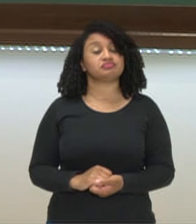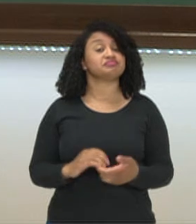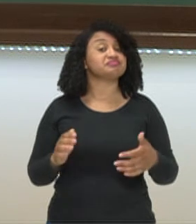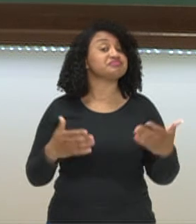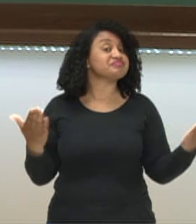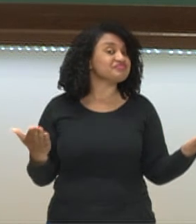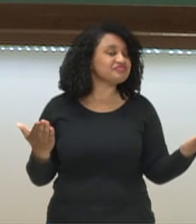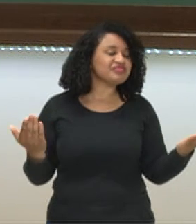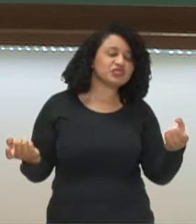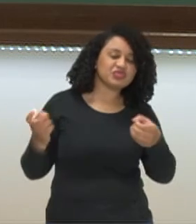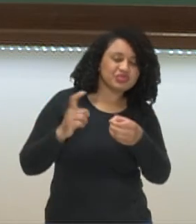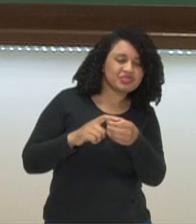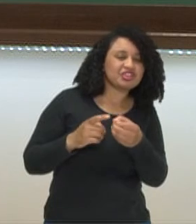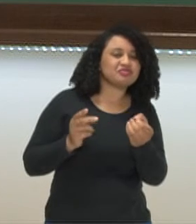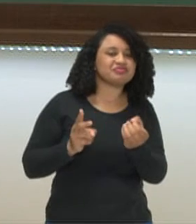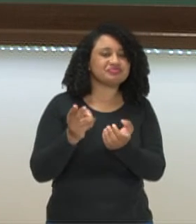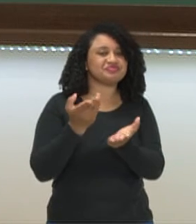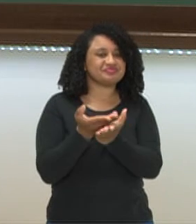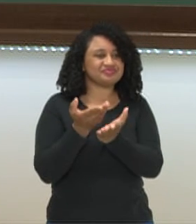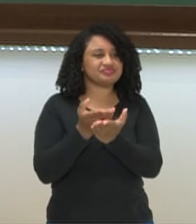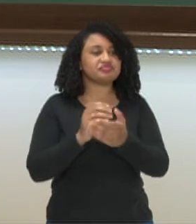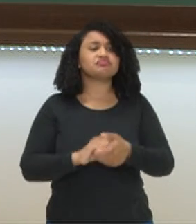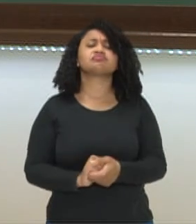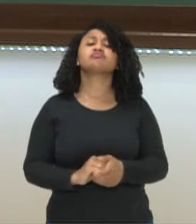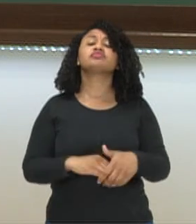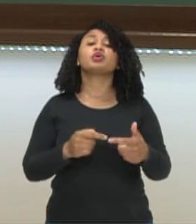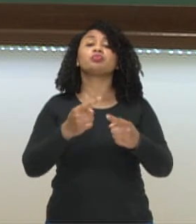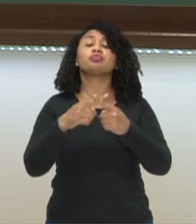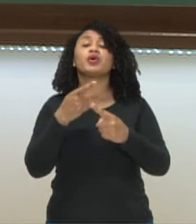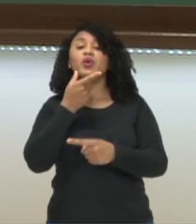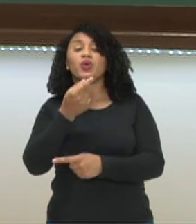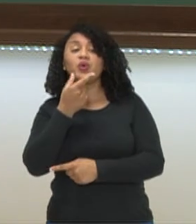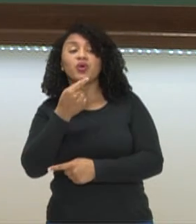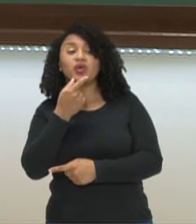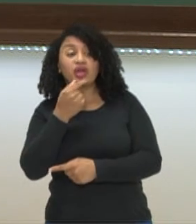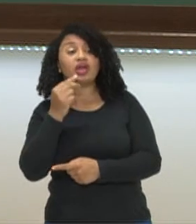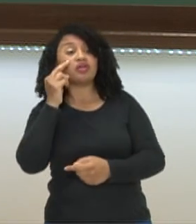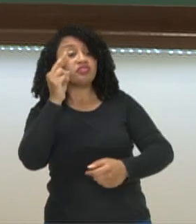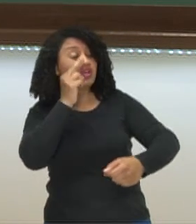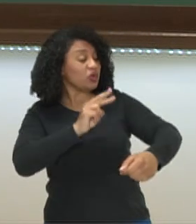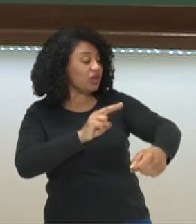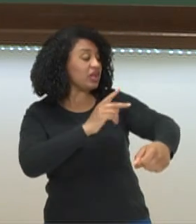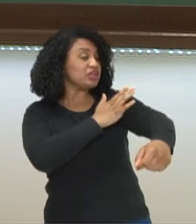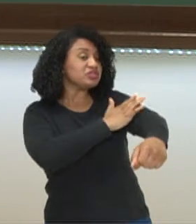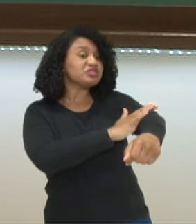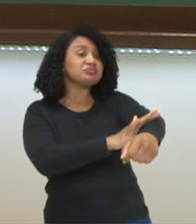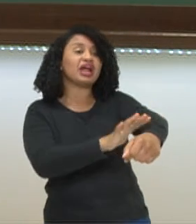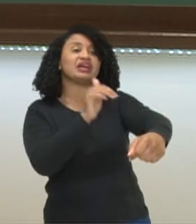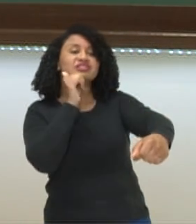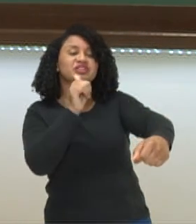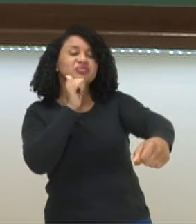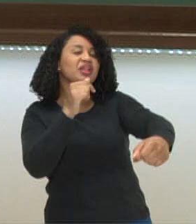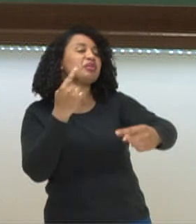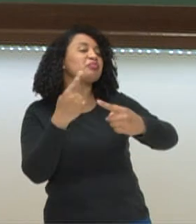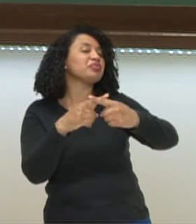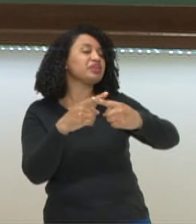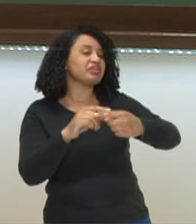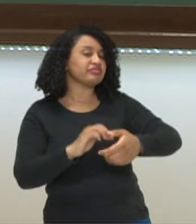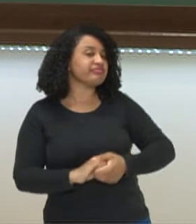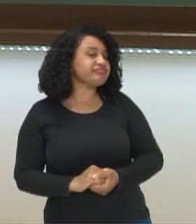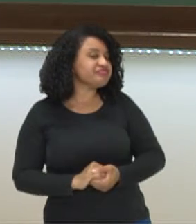Oiê, voltamos. Olha só, por que Inácio está atento aos braços de Dona Severina?